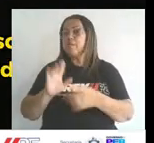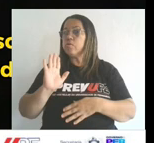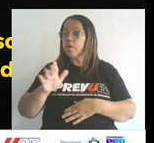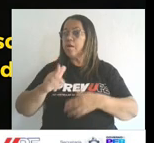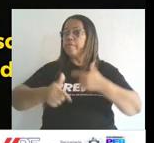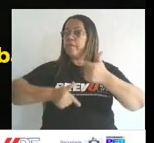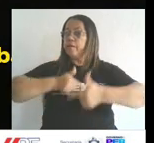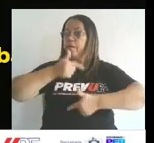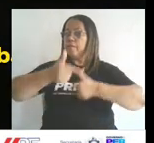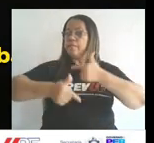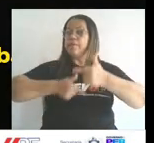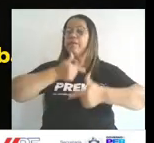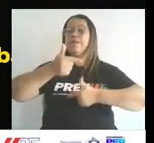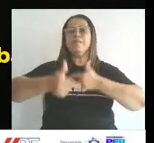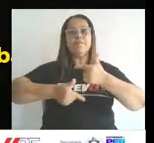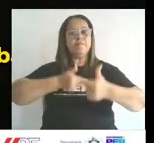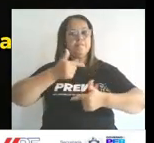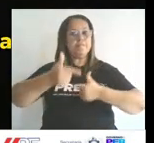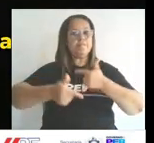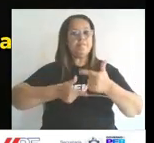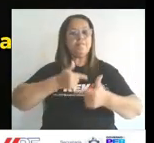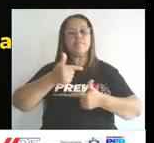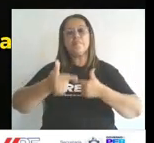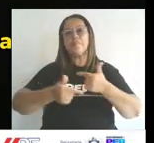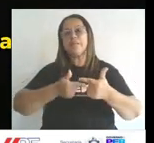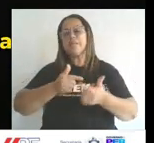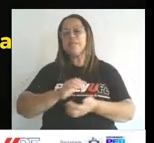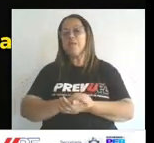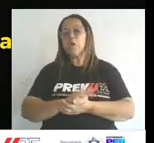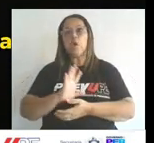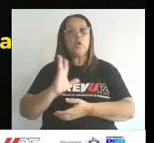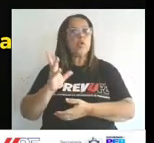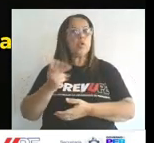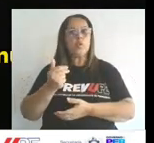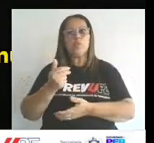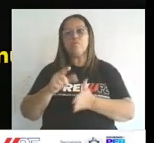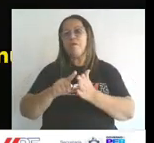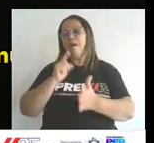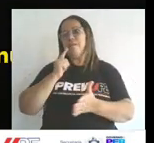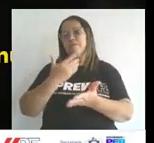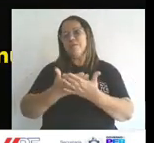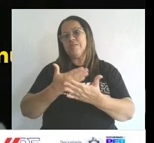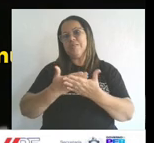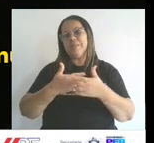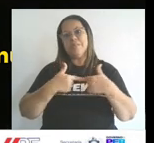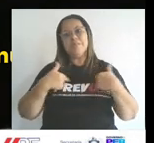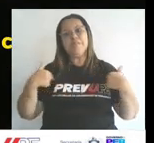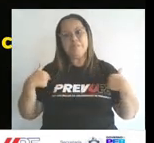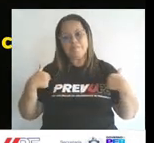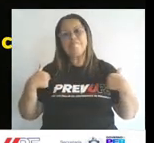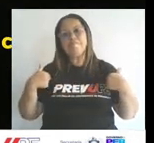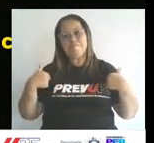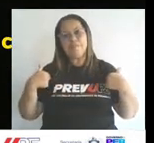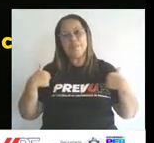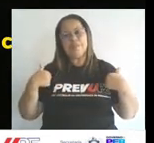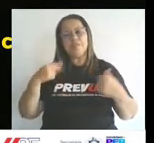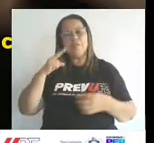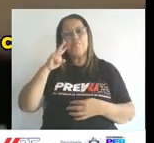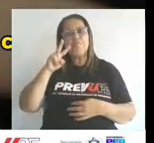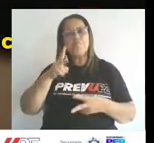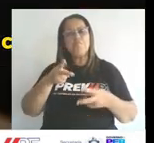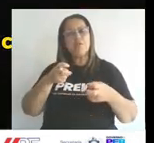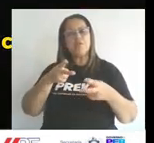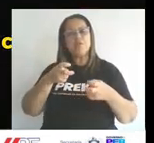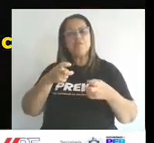atuando no mercado de trabalho, e todos eles passaram pelo Prevup. Então eu vejo muita qualidade